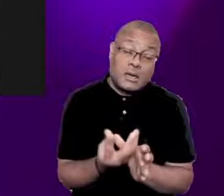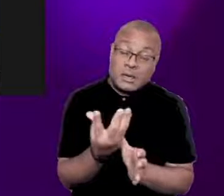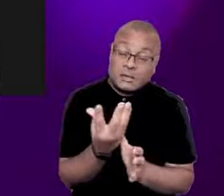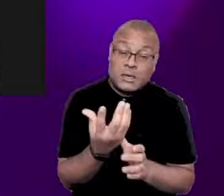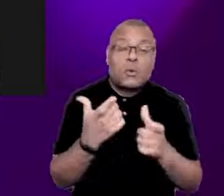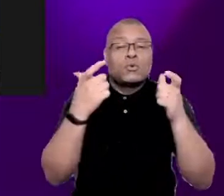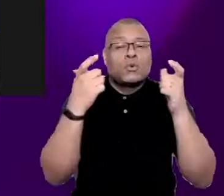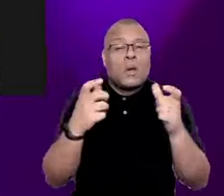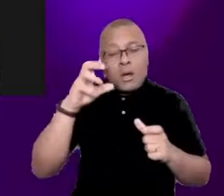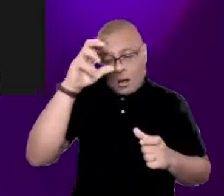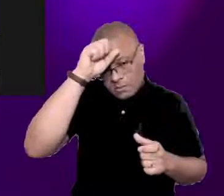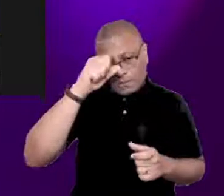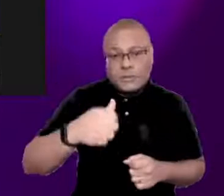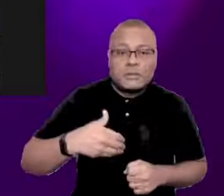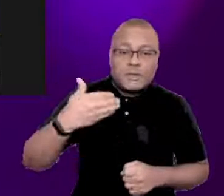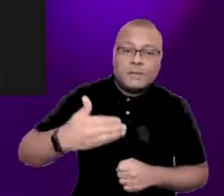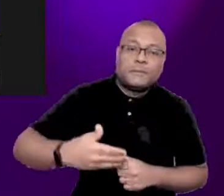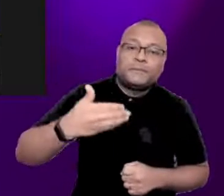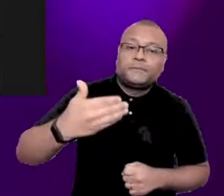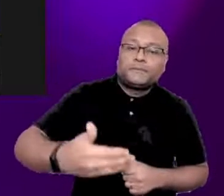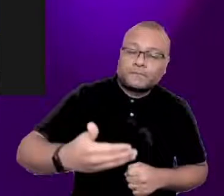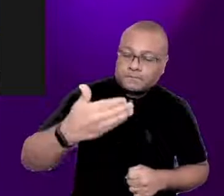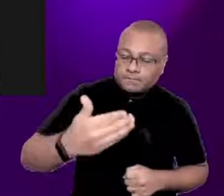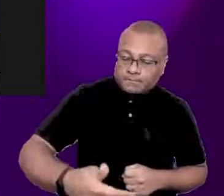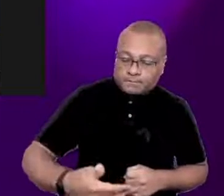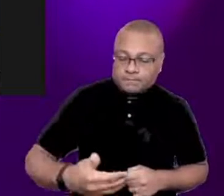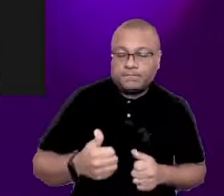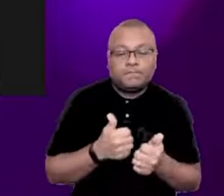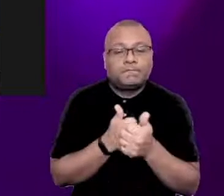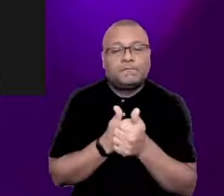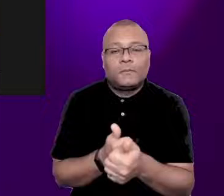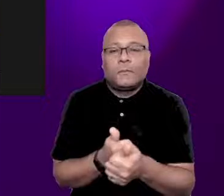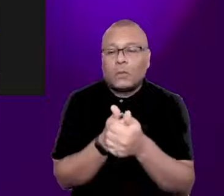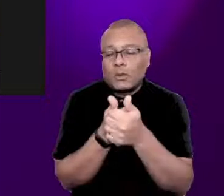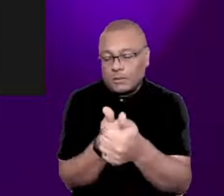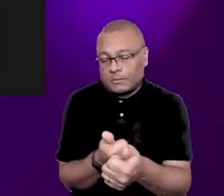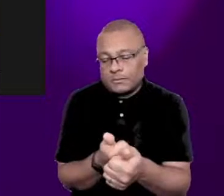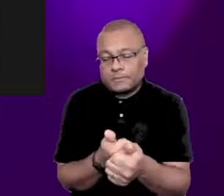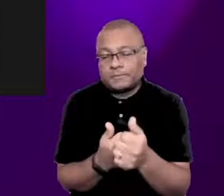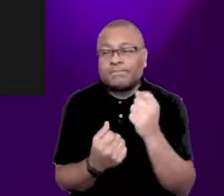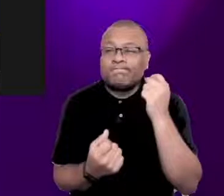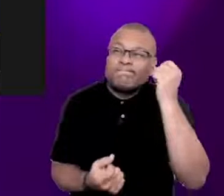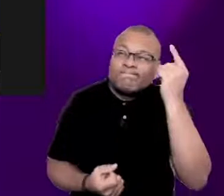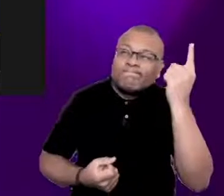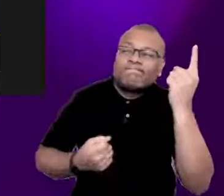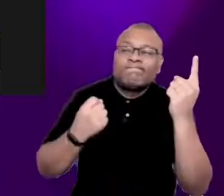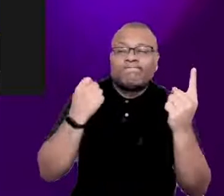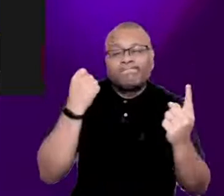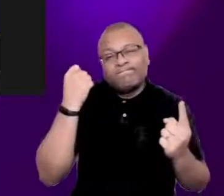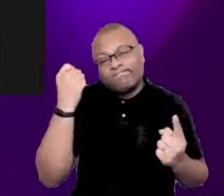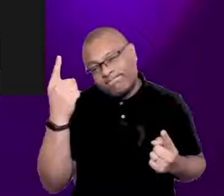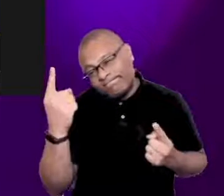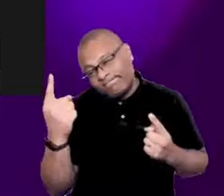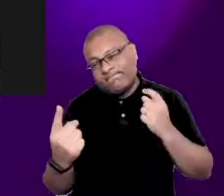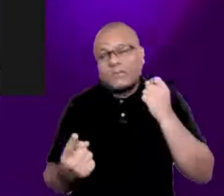um ambiente de aprendizagem contínua. Não é medida pontual de dados, mas